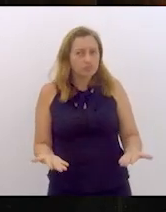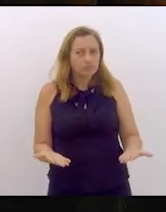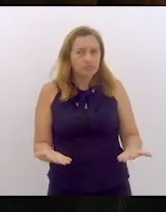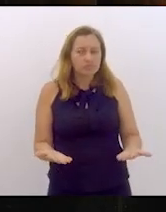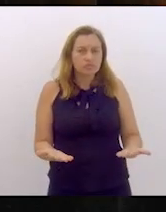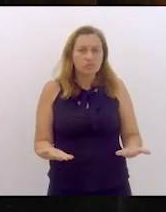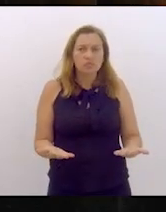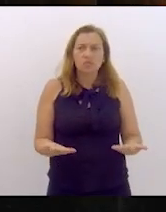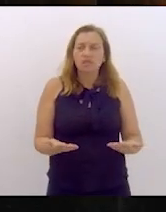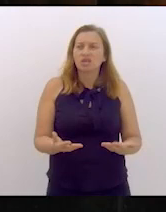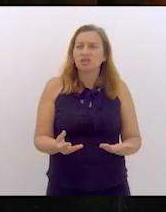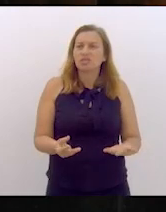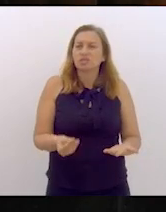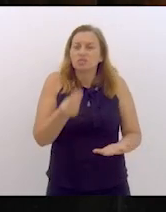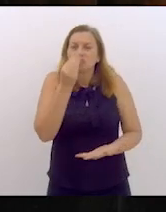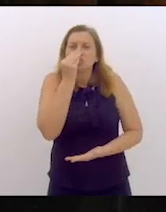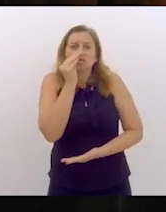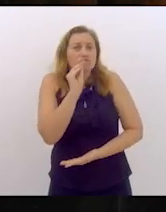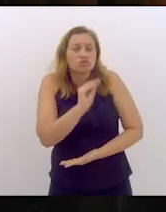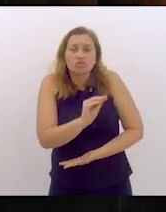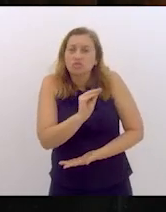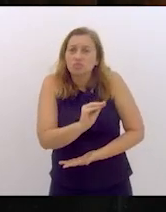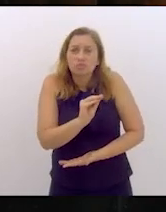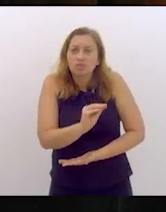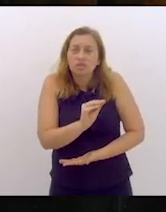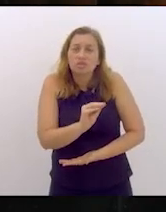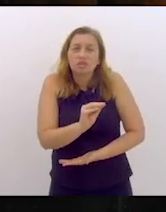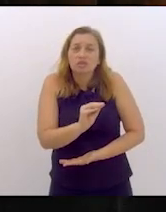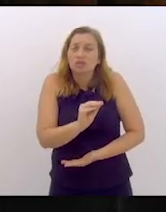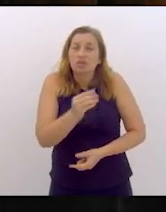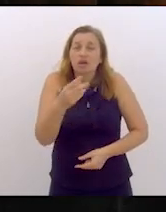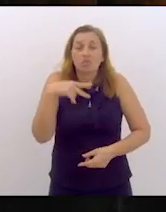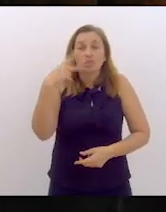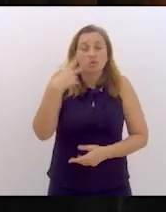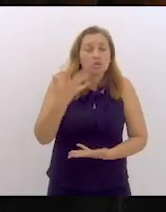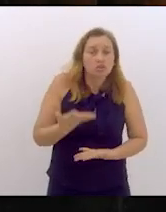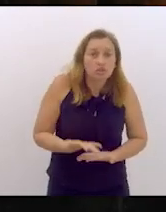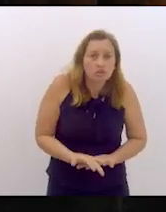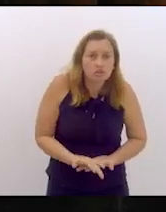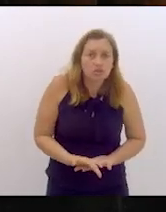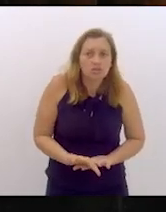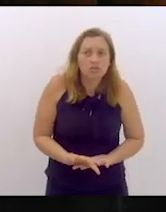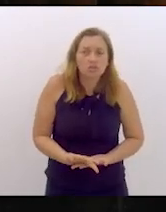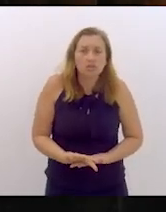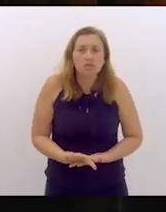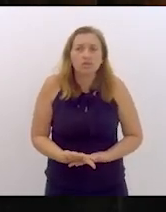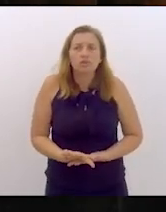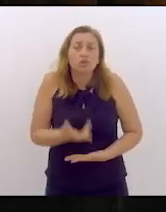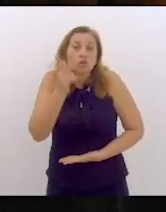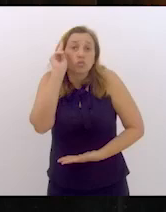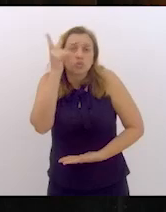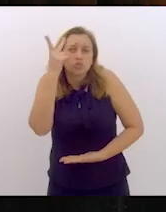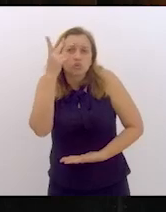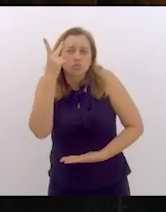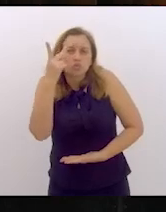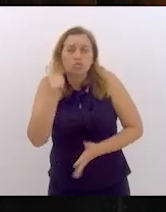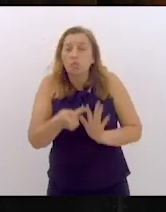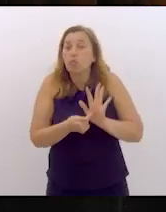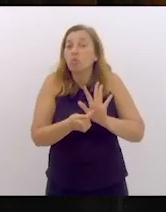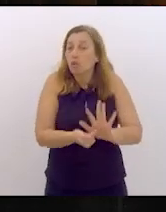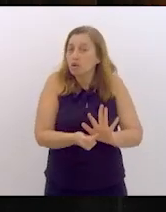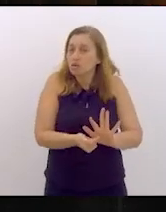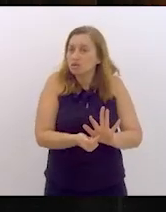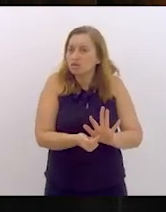isso desmoraliza e a política Oi e o histórico mostra